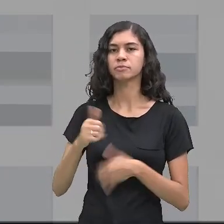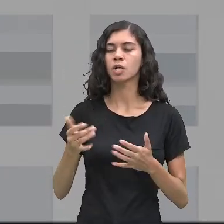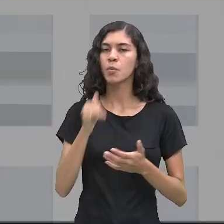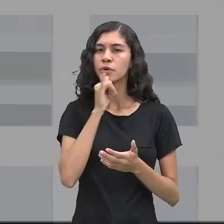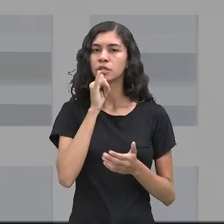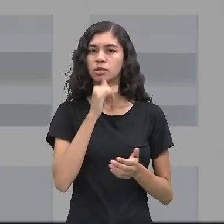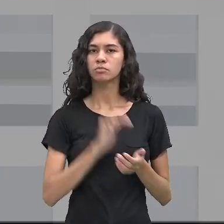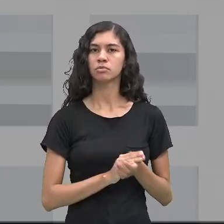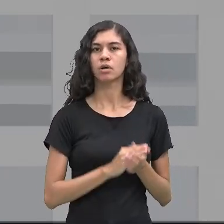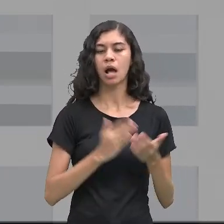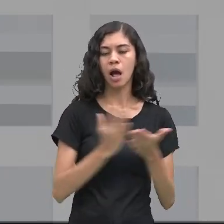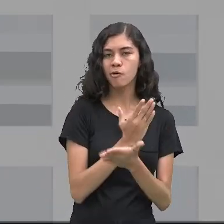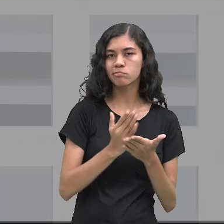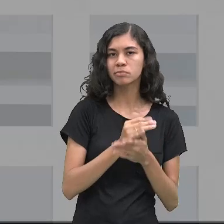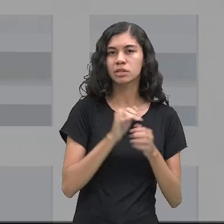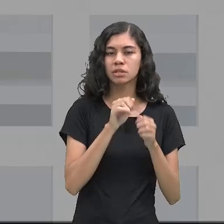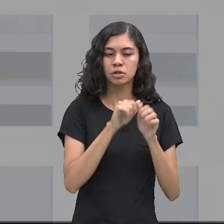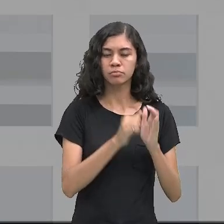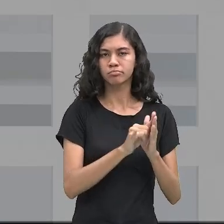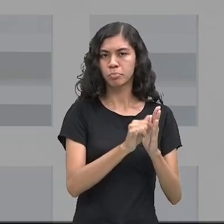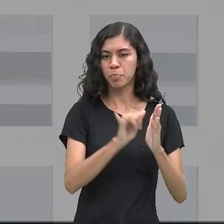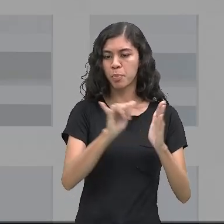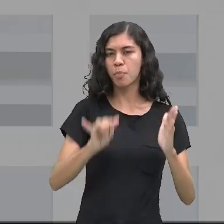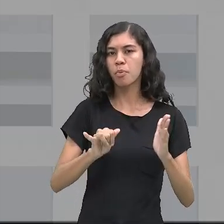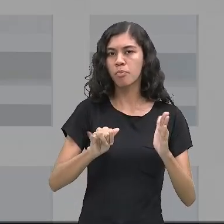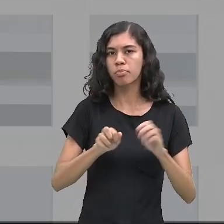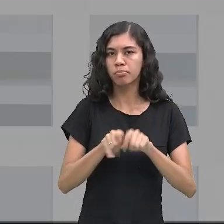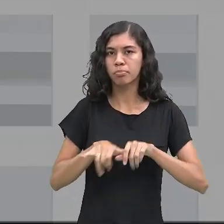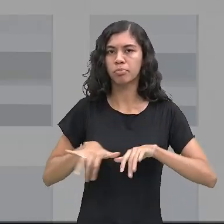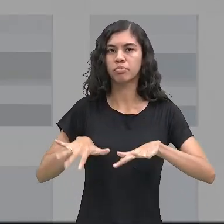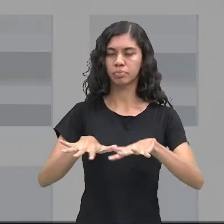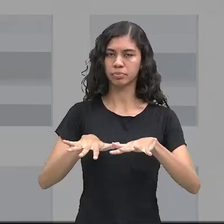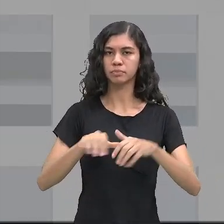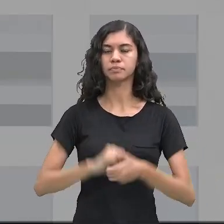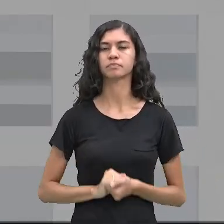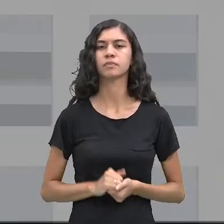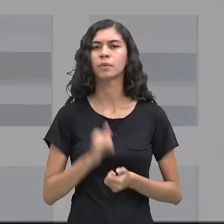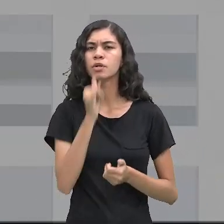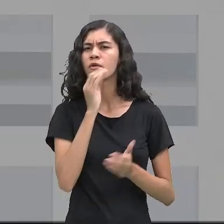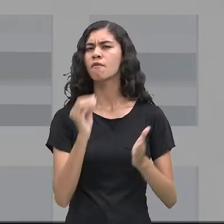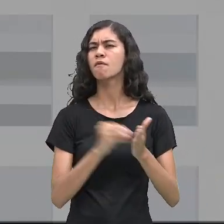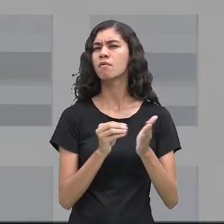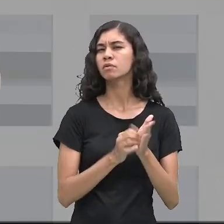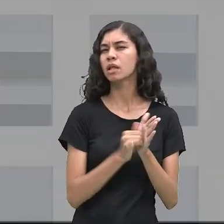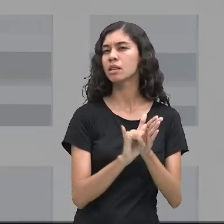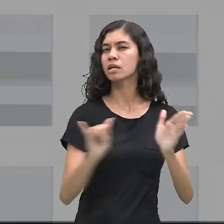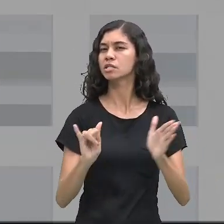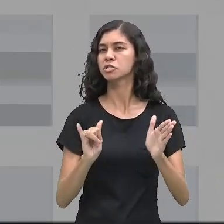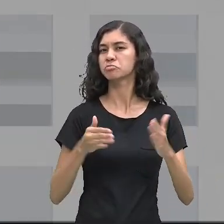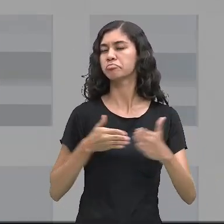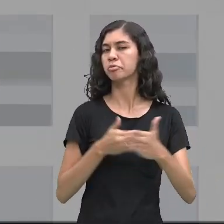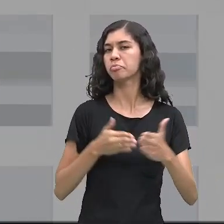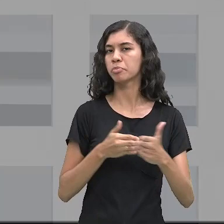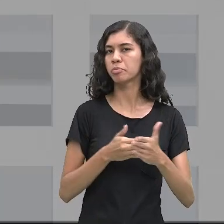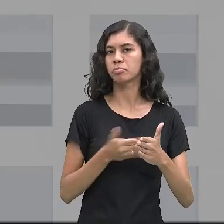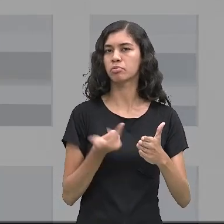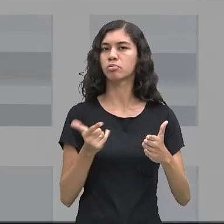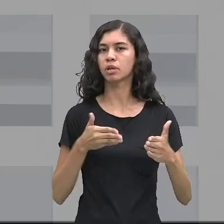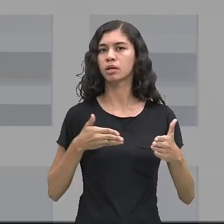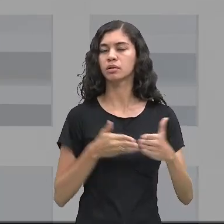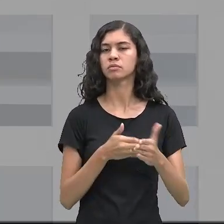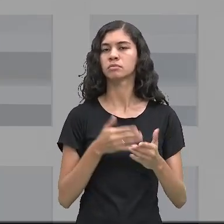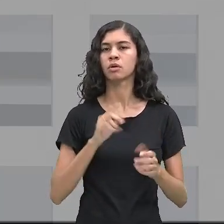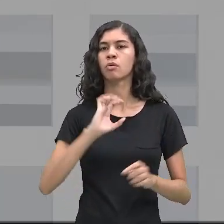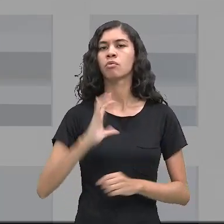que foi gerada, parte dessa energia é dissipada. E o que sobra aí, né, dessa dissipação de energia